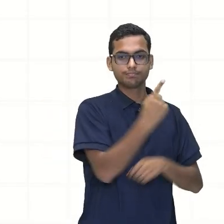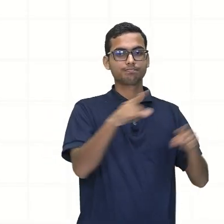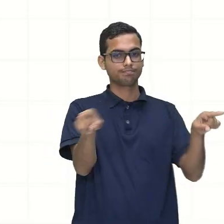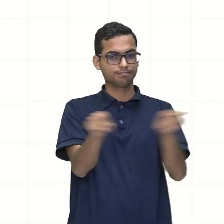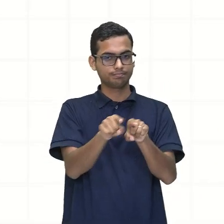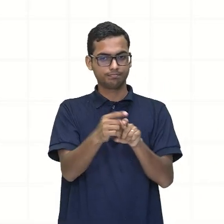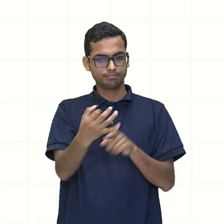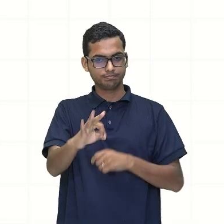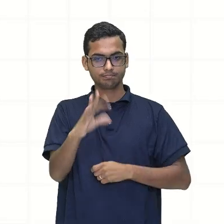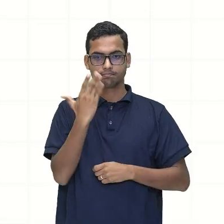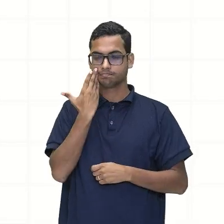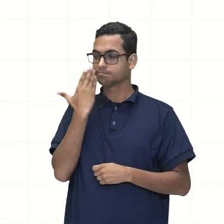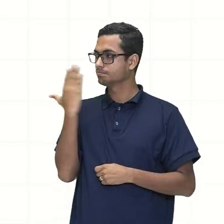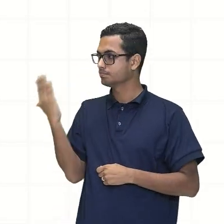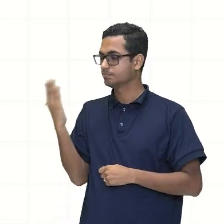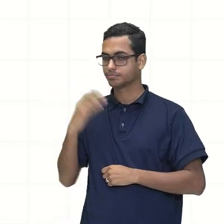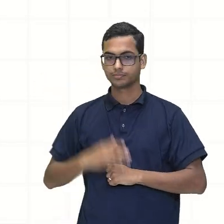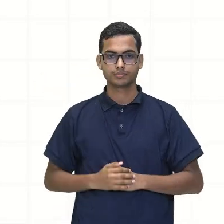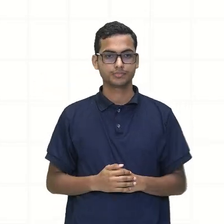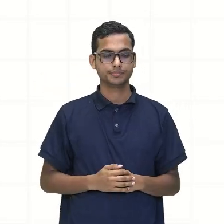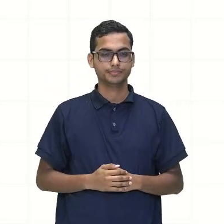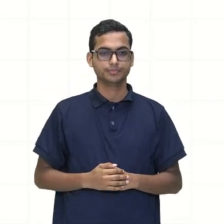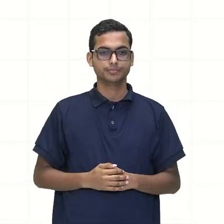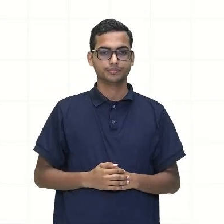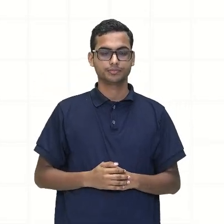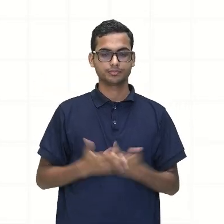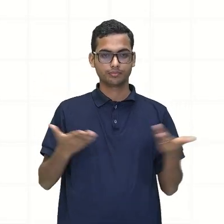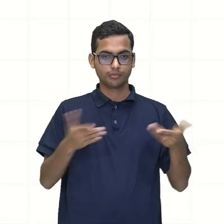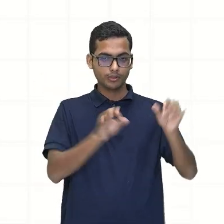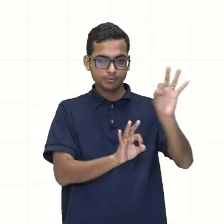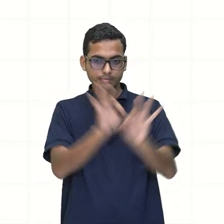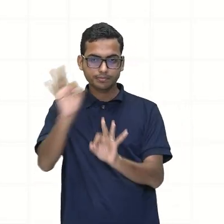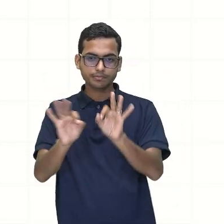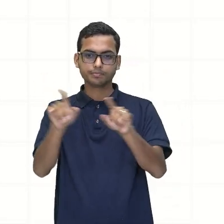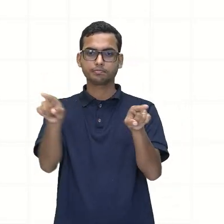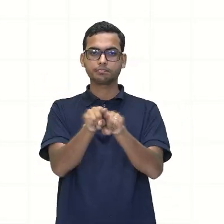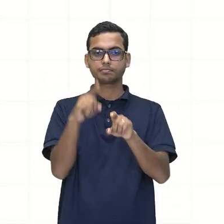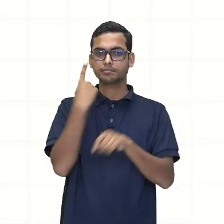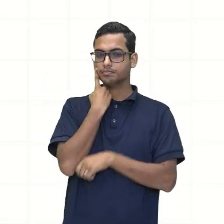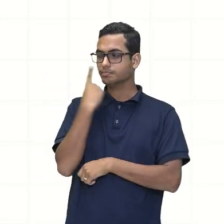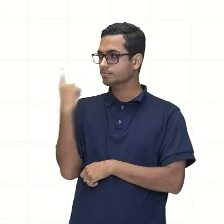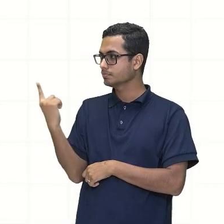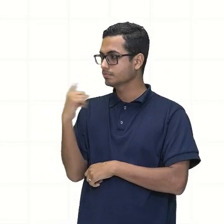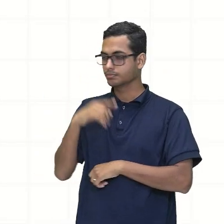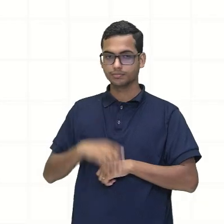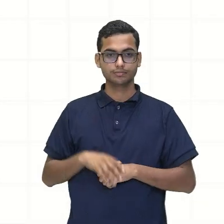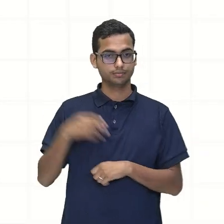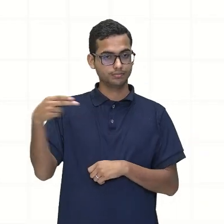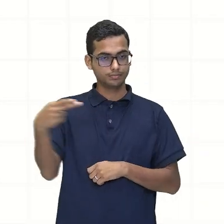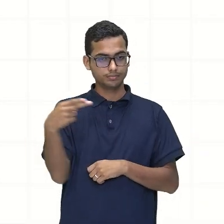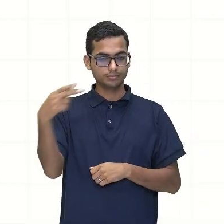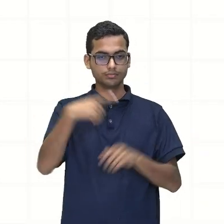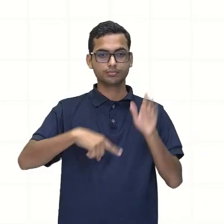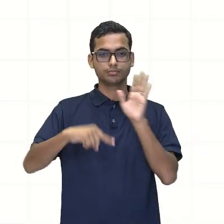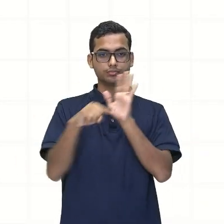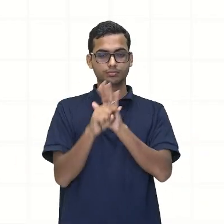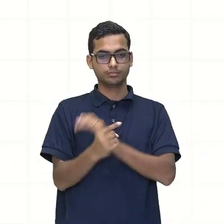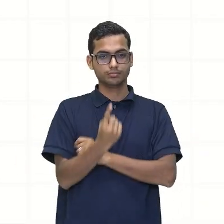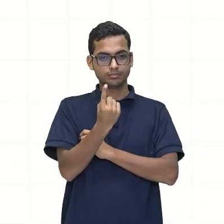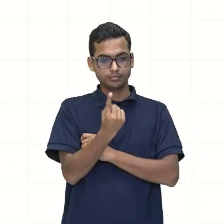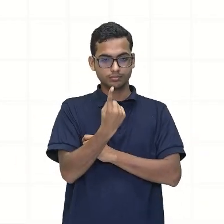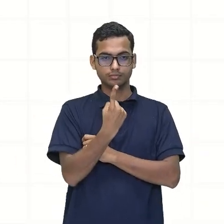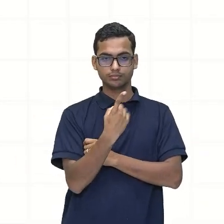nós vamos ter aqui menos 2 vezes mais 5 vai dar negativo. 2 vezes 5,